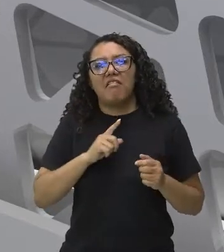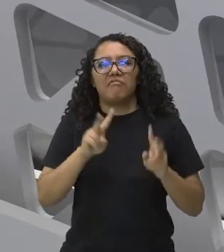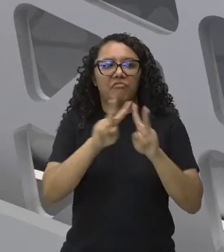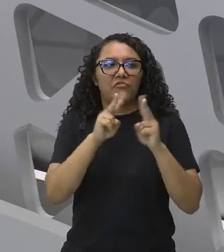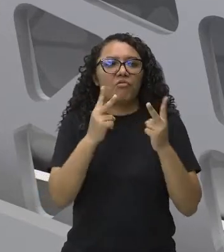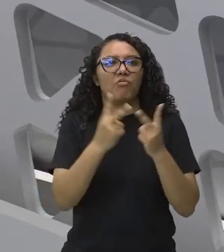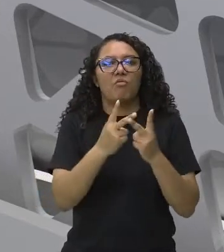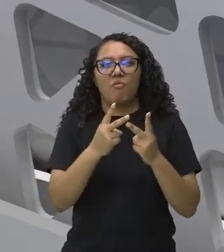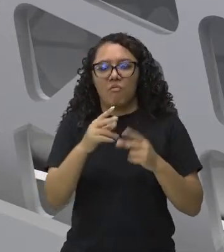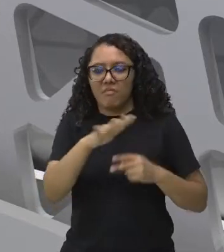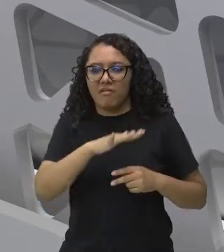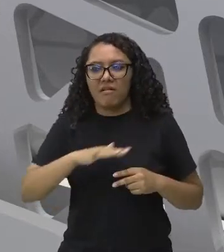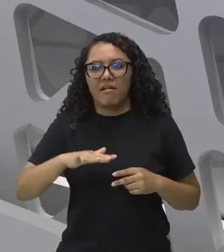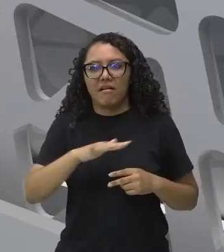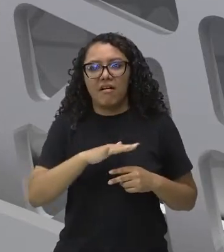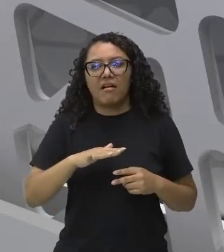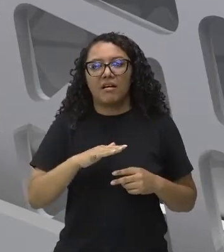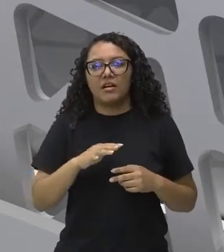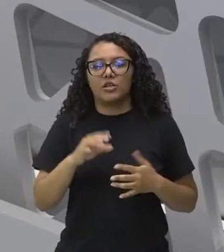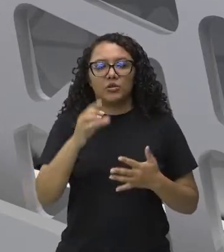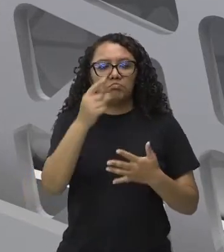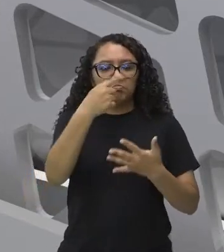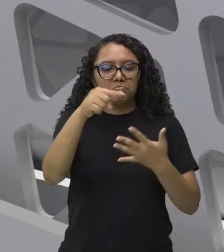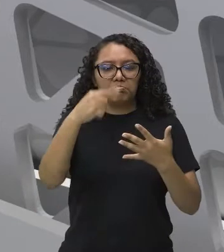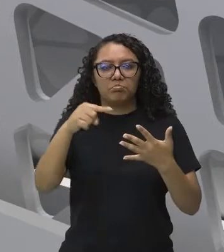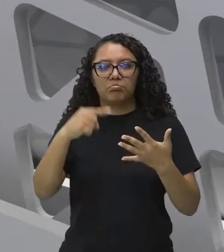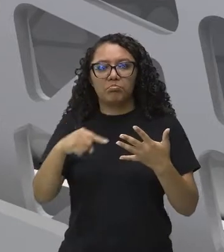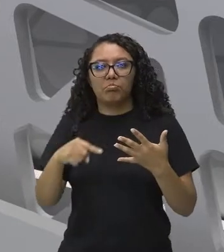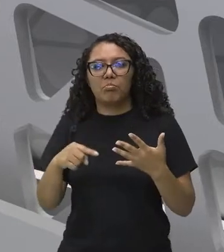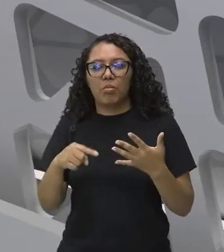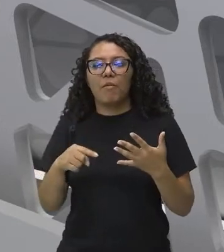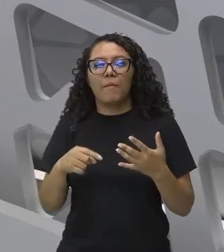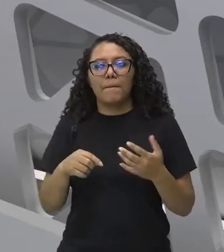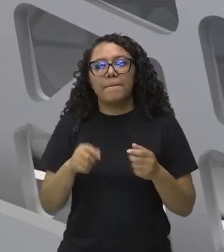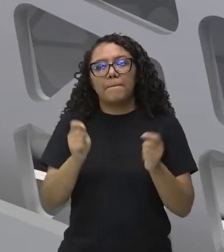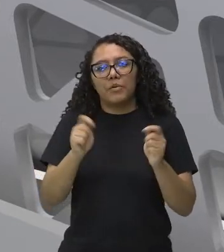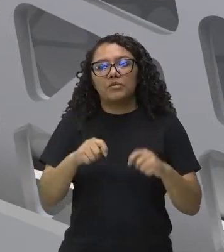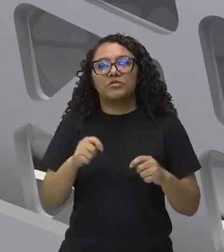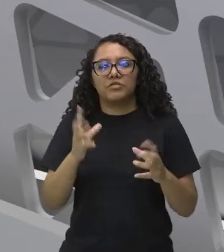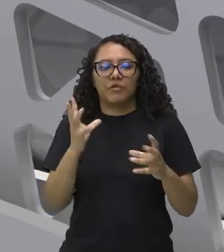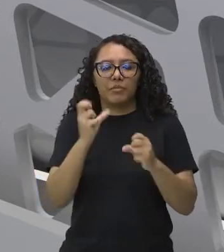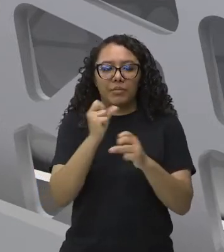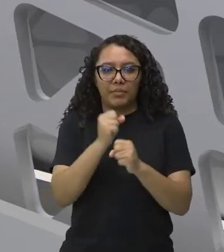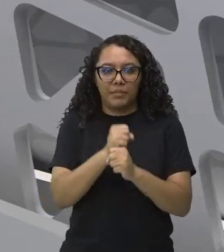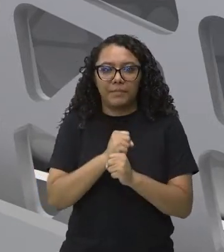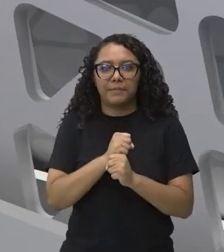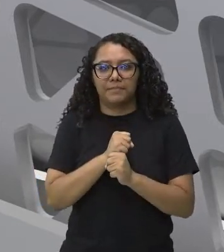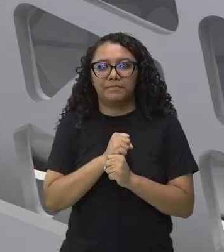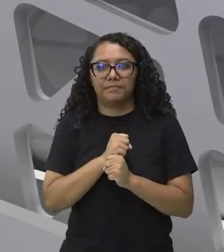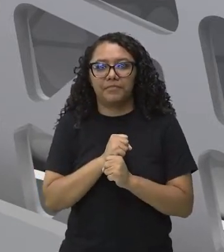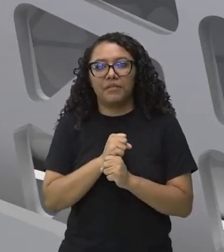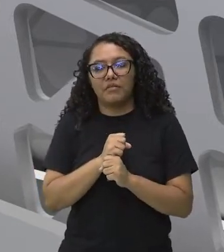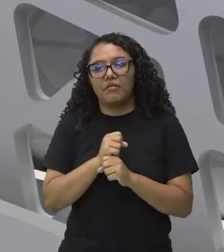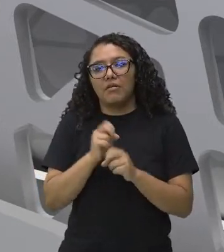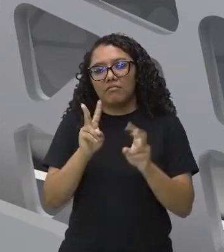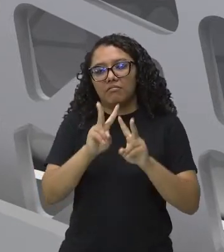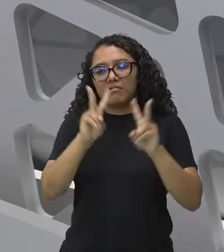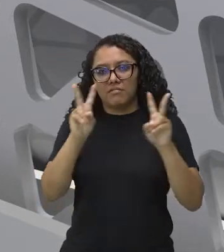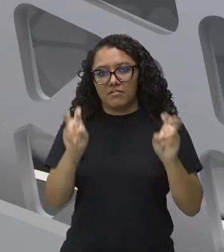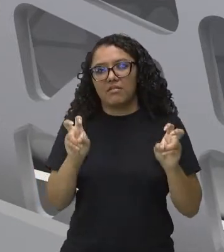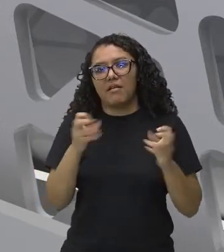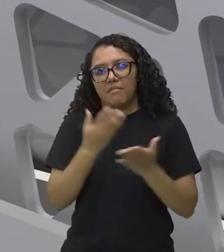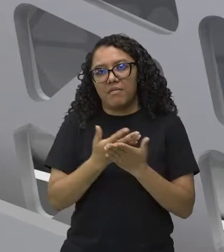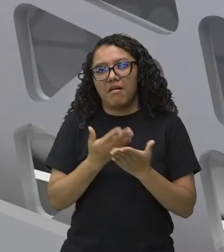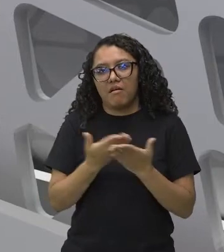área, tá? E todas essas partes elas podem ser calculadas, tá bom? Então é sobre isso que a gente vai tratar